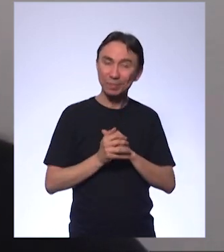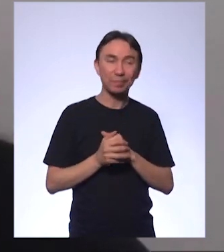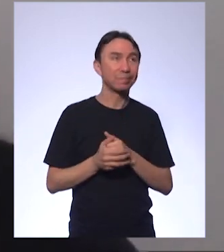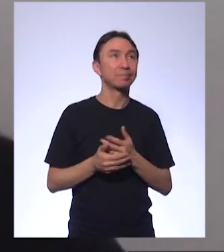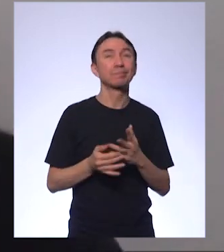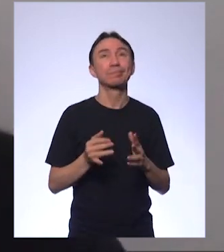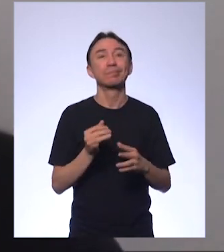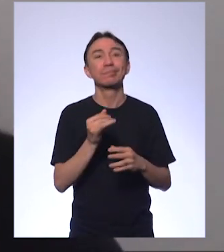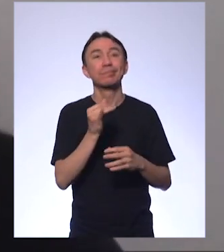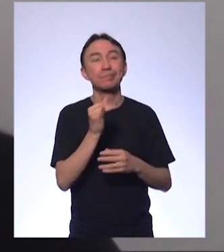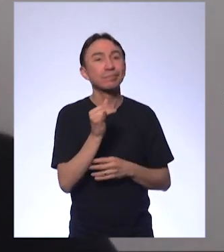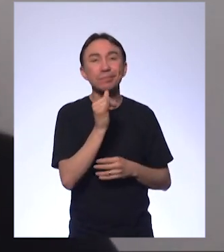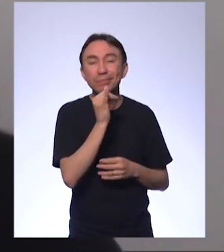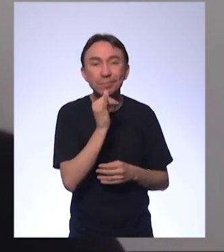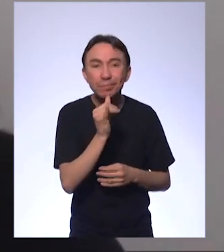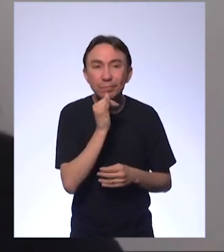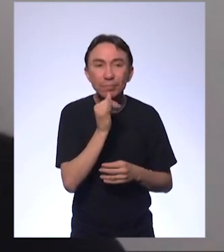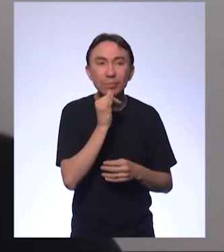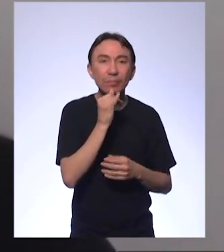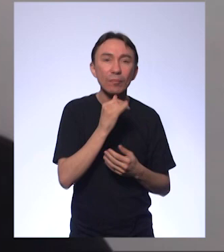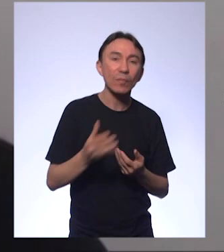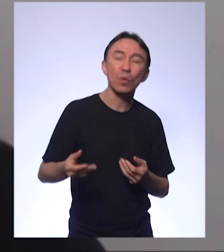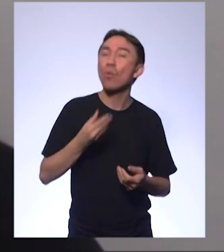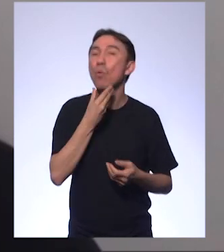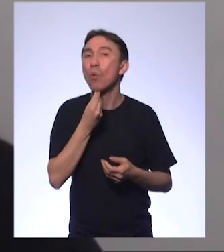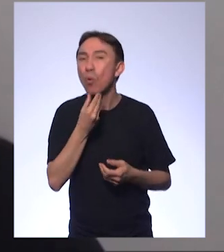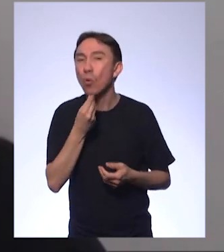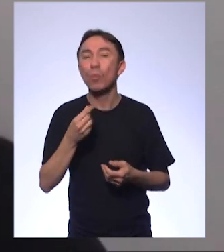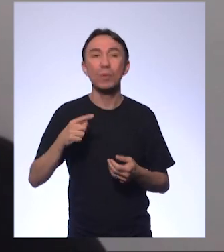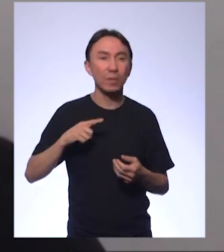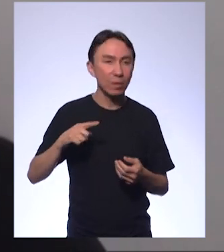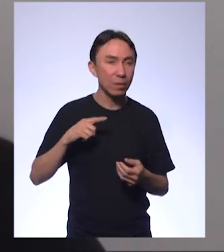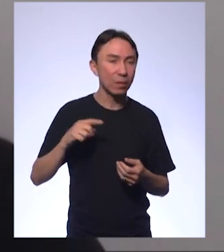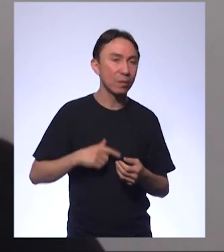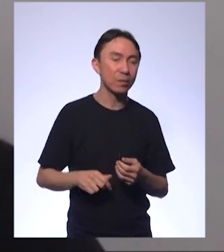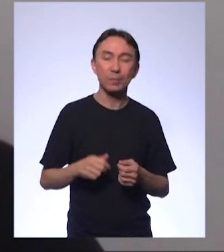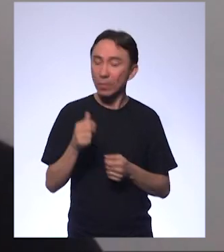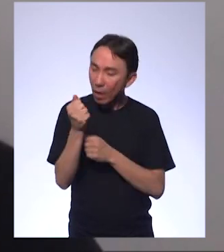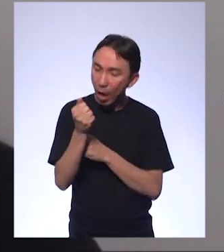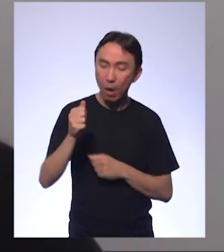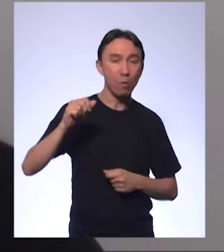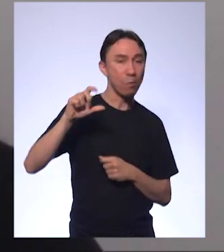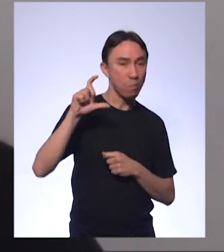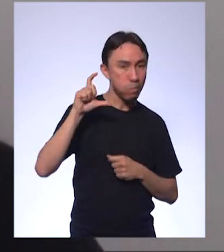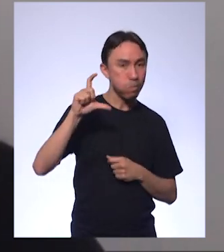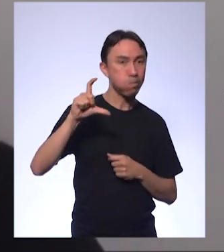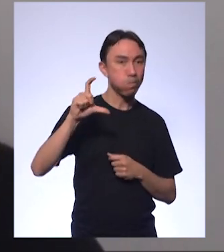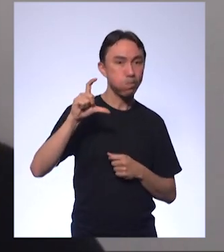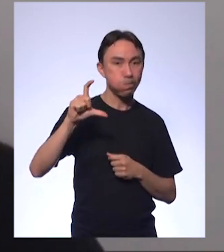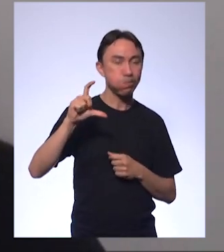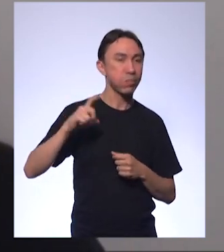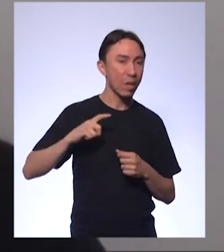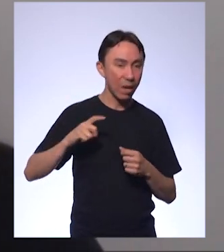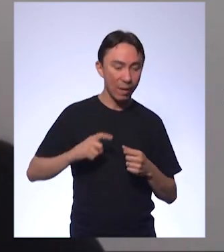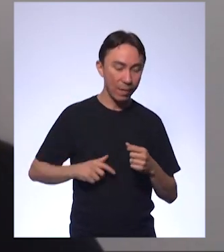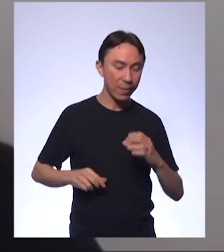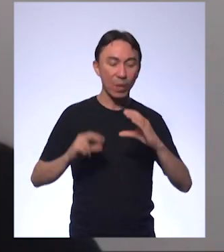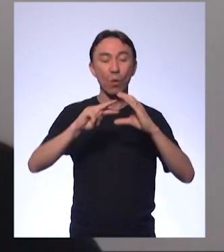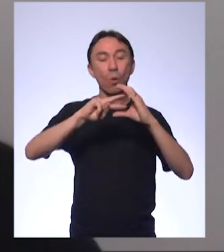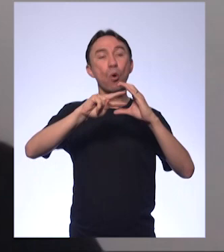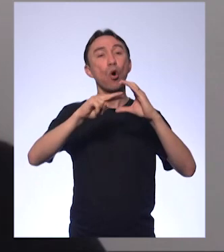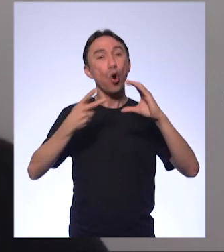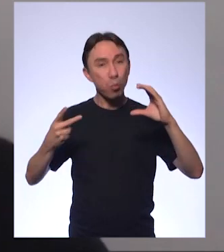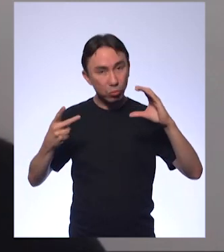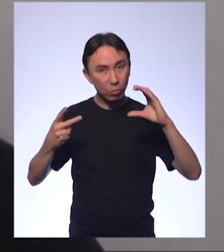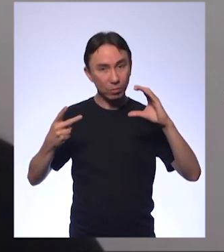o cara tem a característica dominante, né? Homozigoto, porque os dois alelos ali são iguais, então